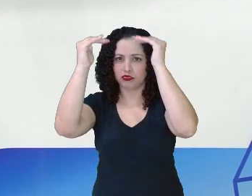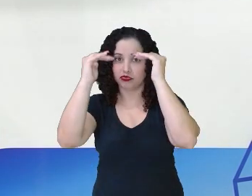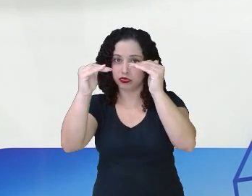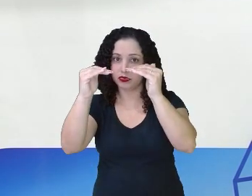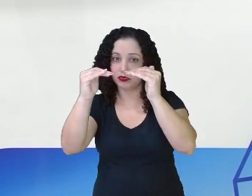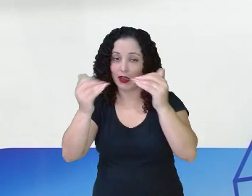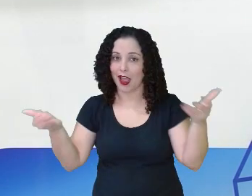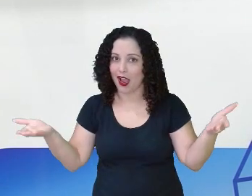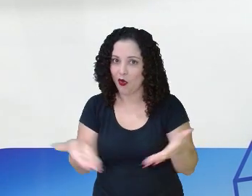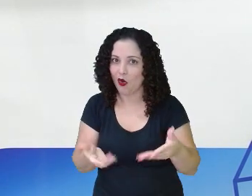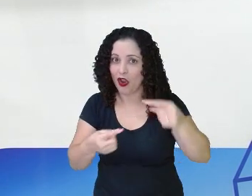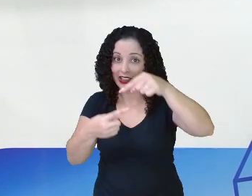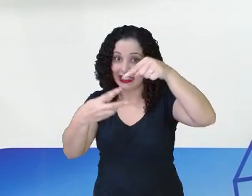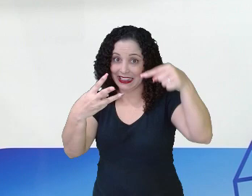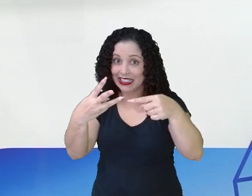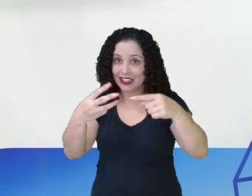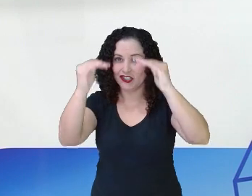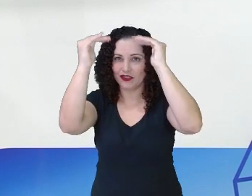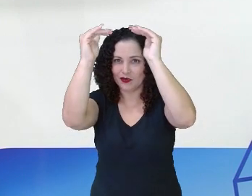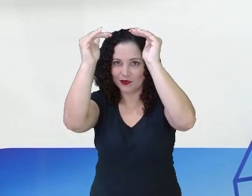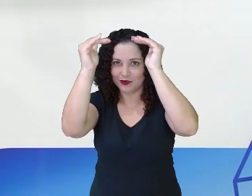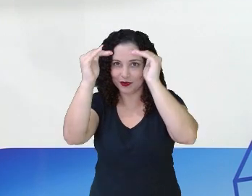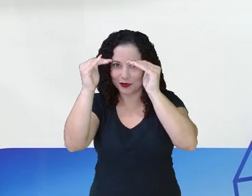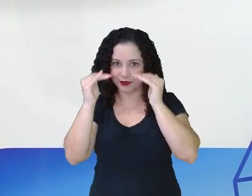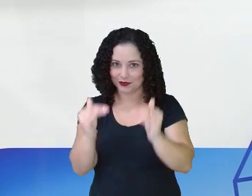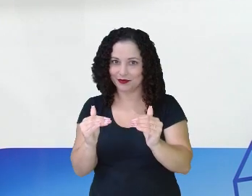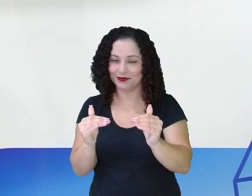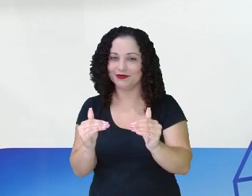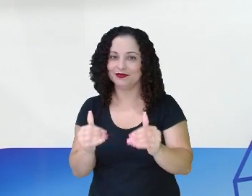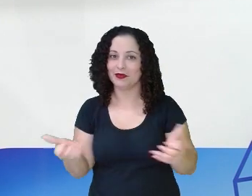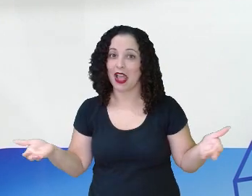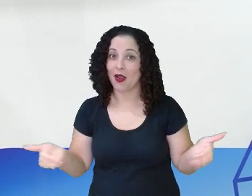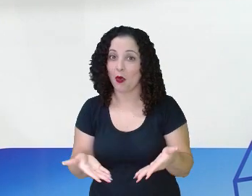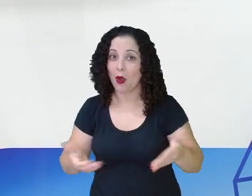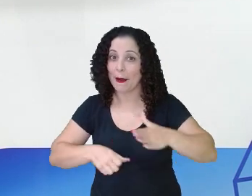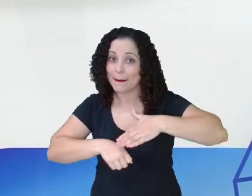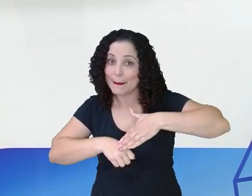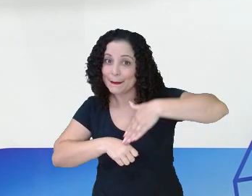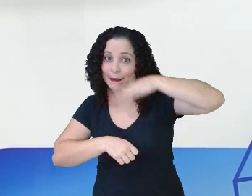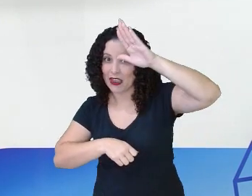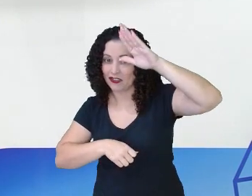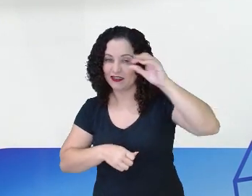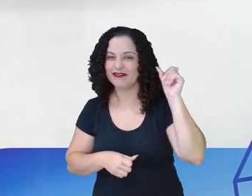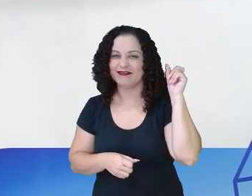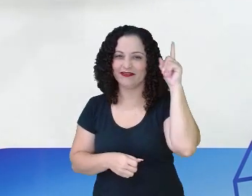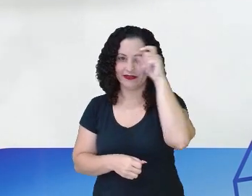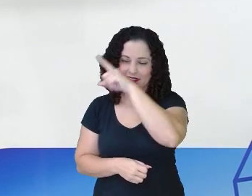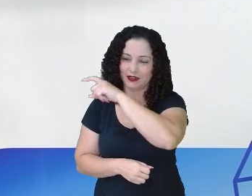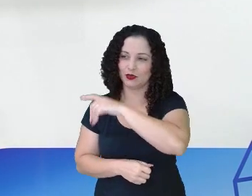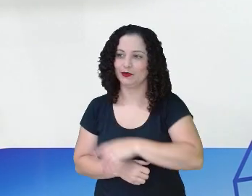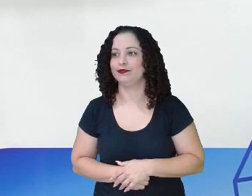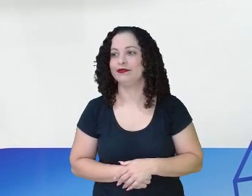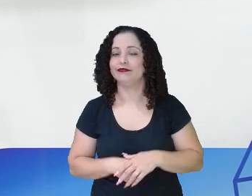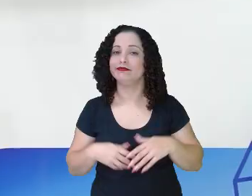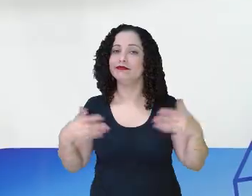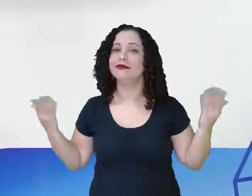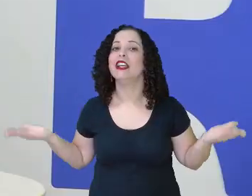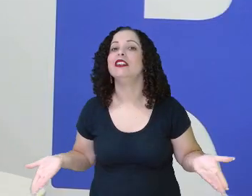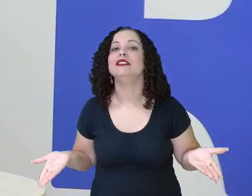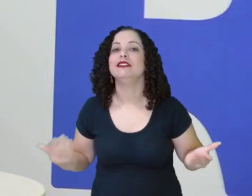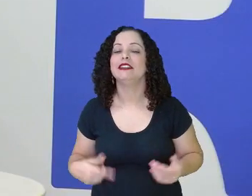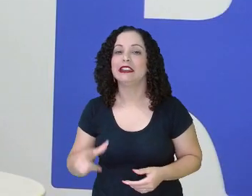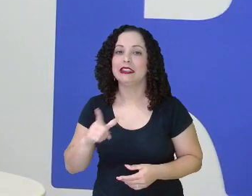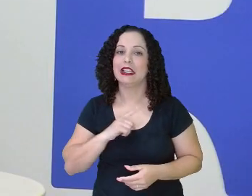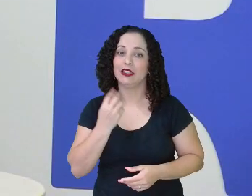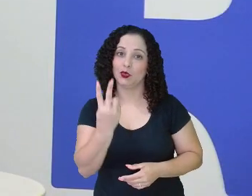outra, eu já tenho 3. Aí a operação fica um pouco mais difícil. E aí, professora? Temos